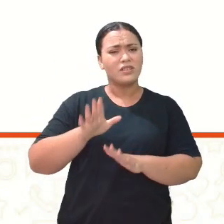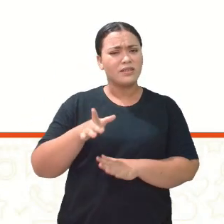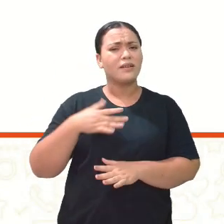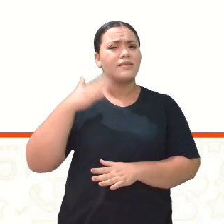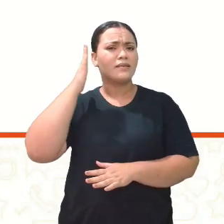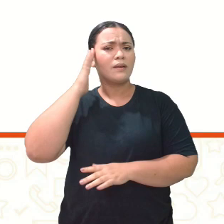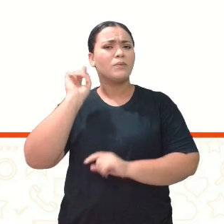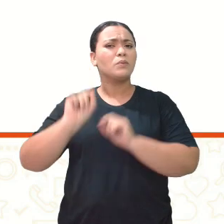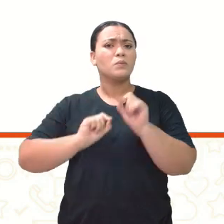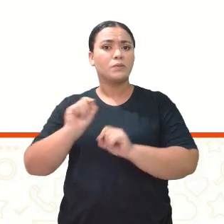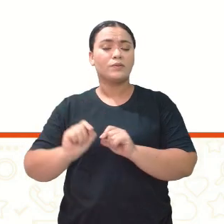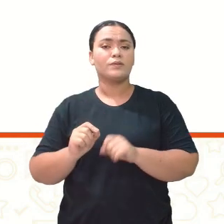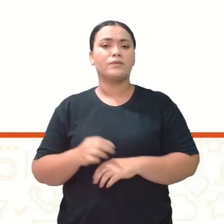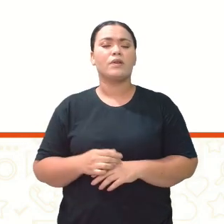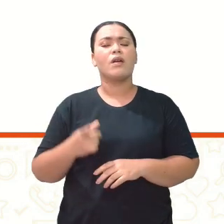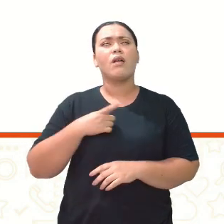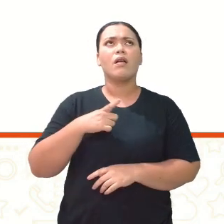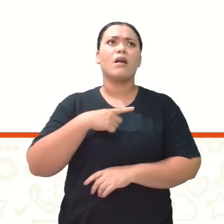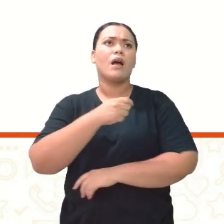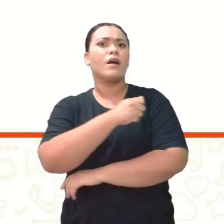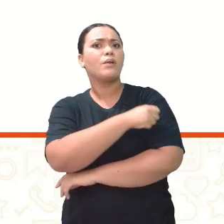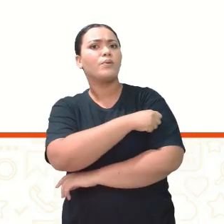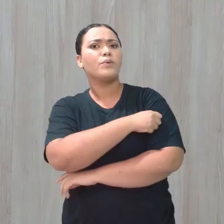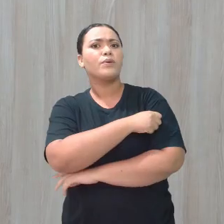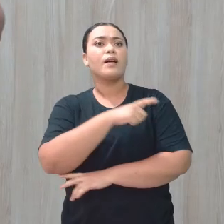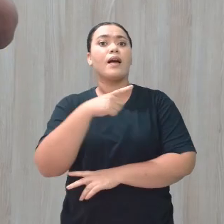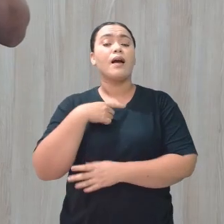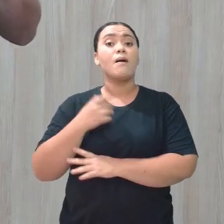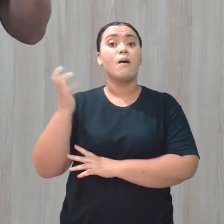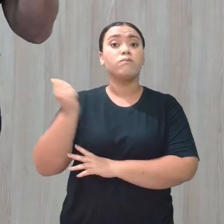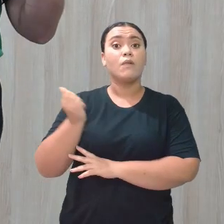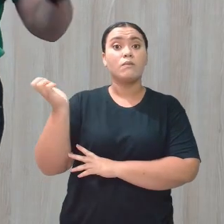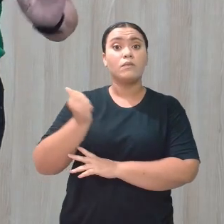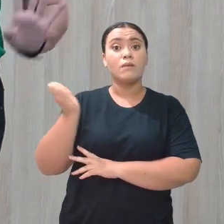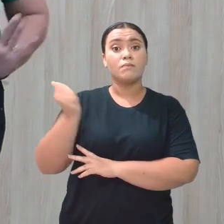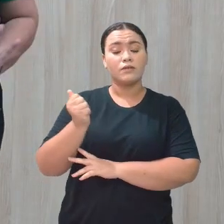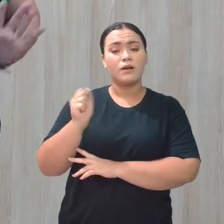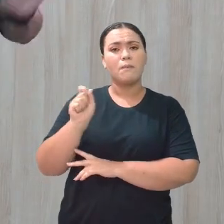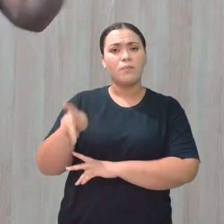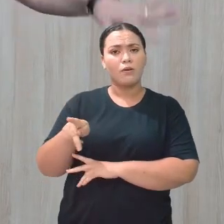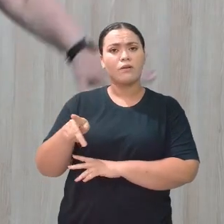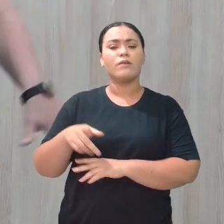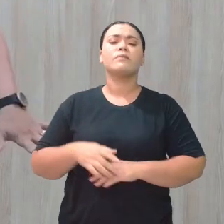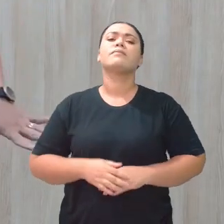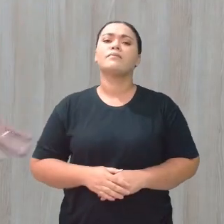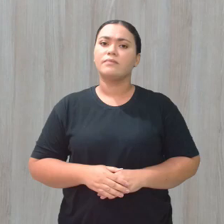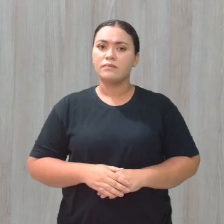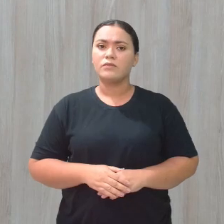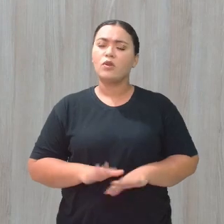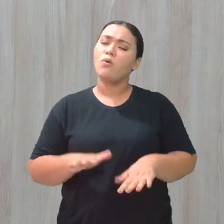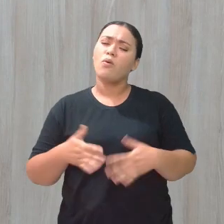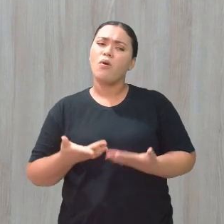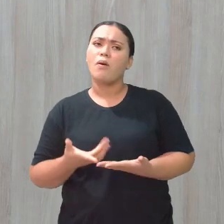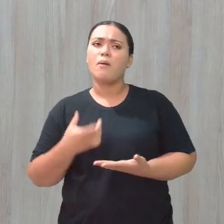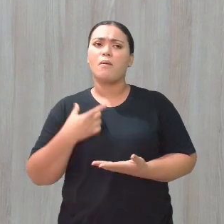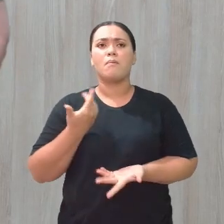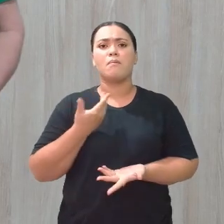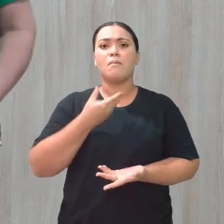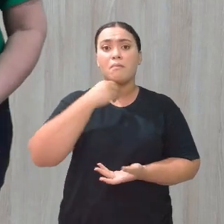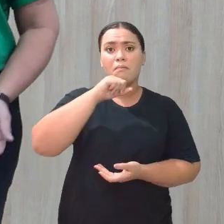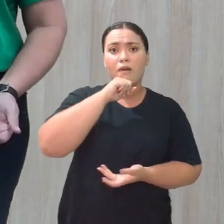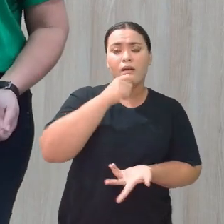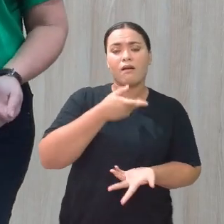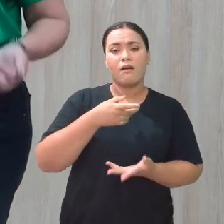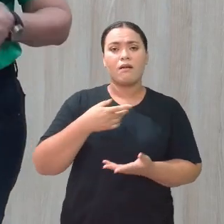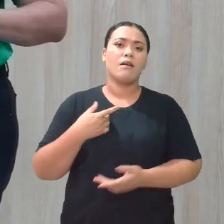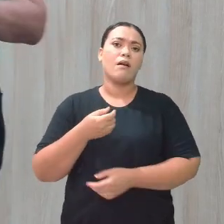assim. Eu tenho um aluno que recebe uma aposentadoria, ele é aposentado. Ou mesmo um pai de algum